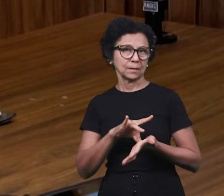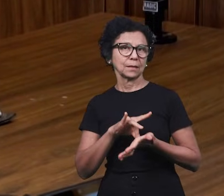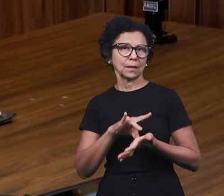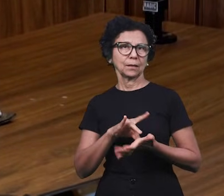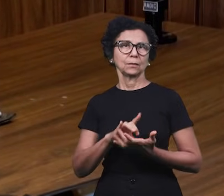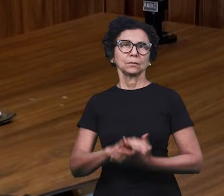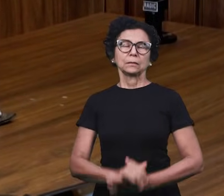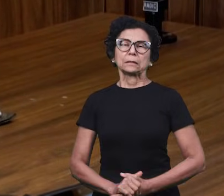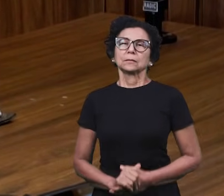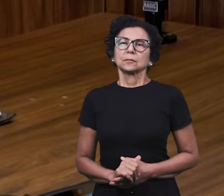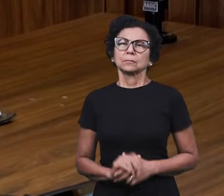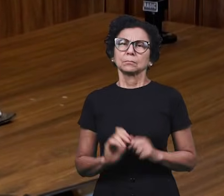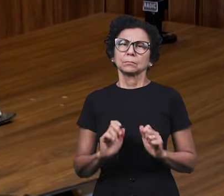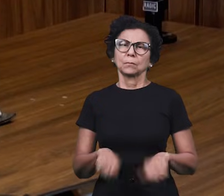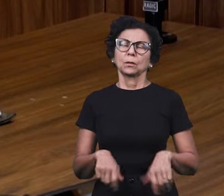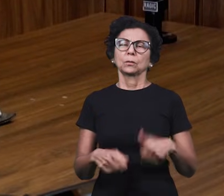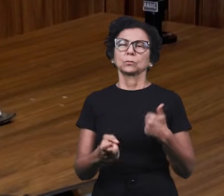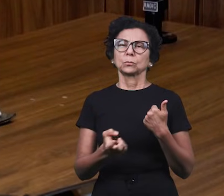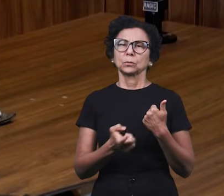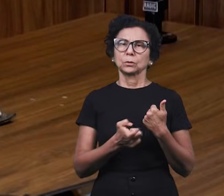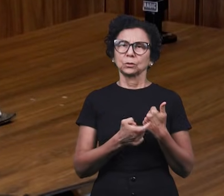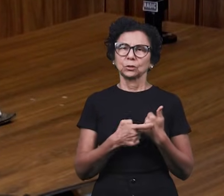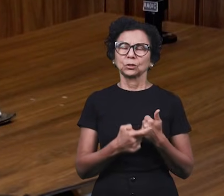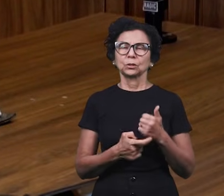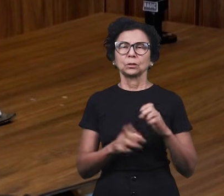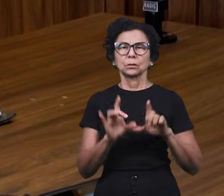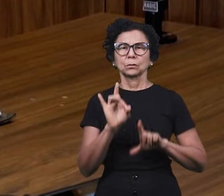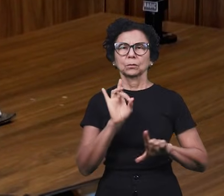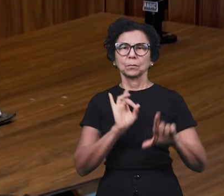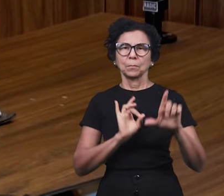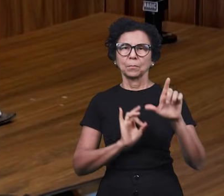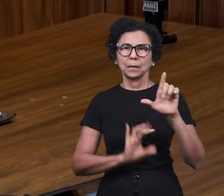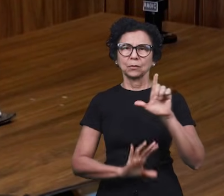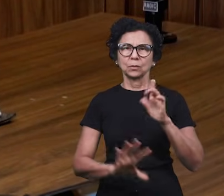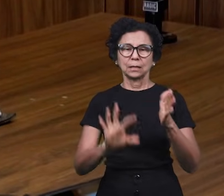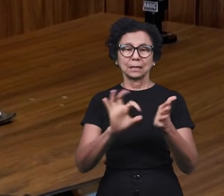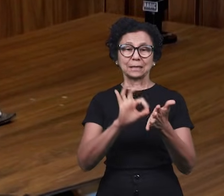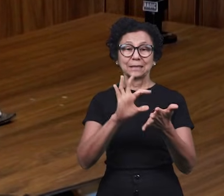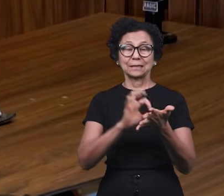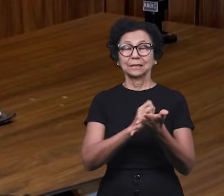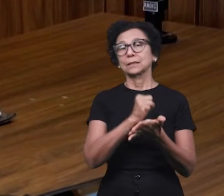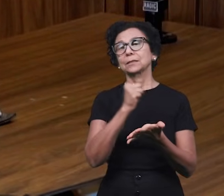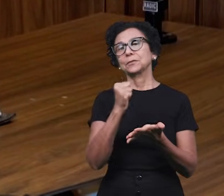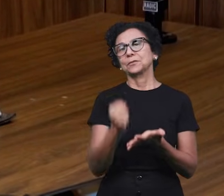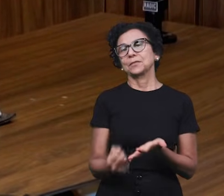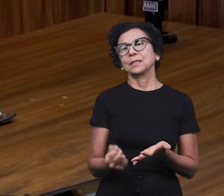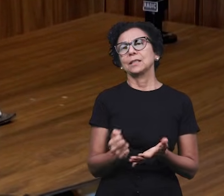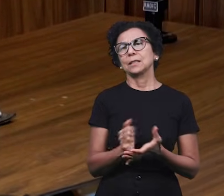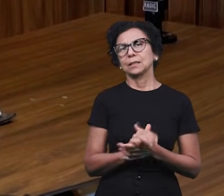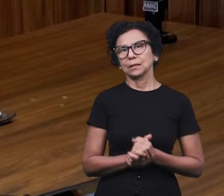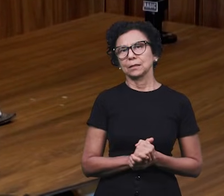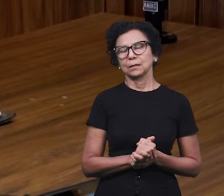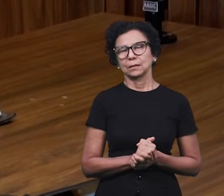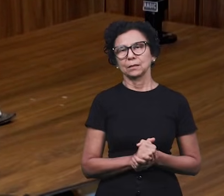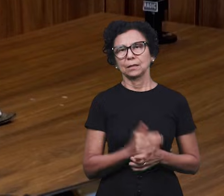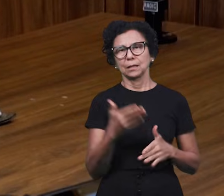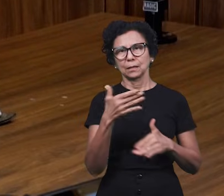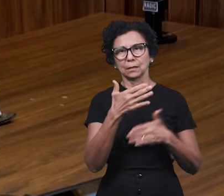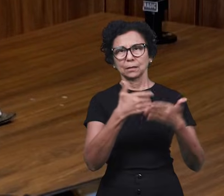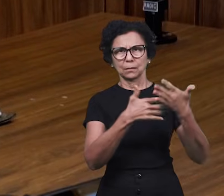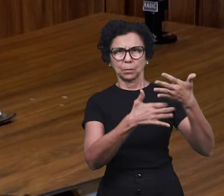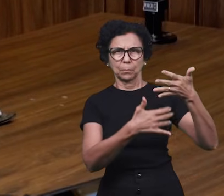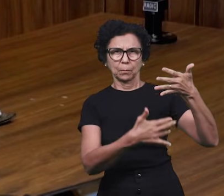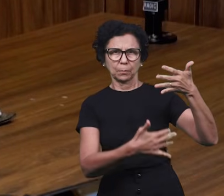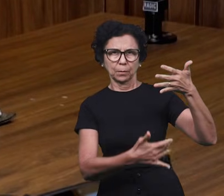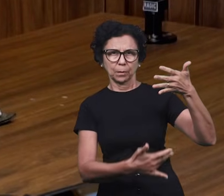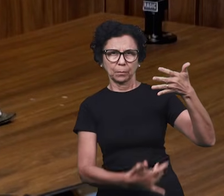e curtir, compartilhar esse canal, se inscrever e participar do nosso aqui playlist, né? Então nós temos aqui vários